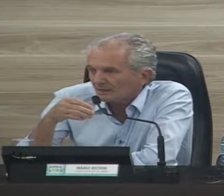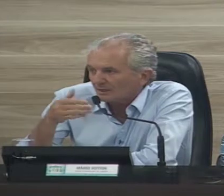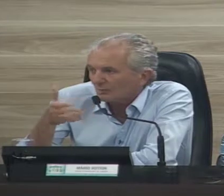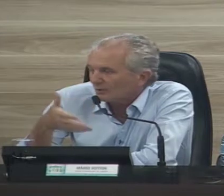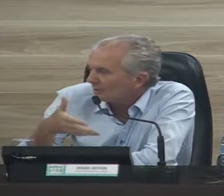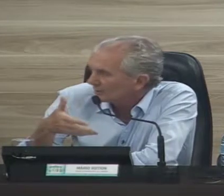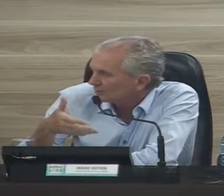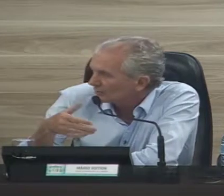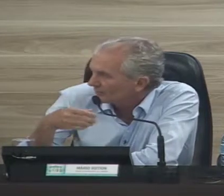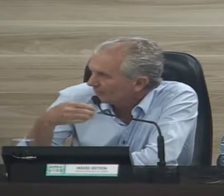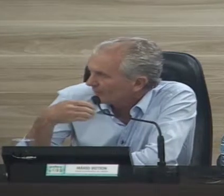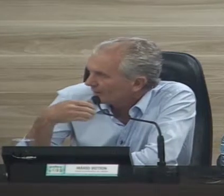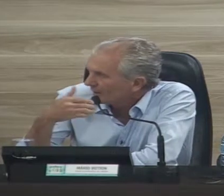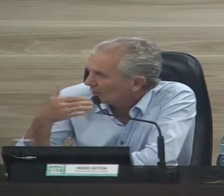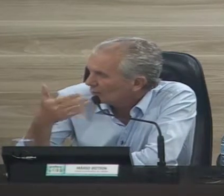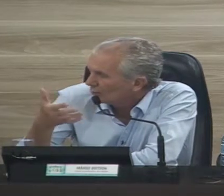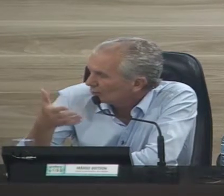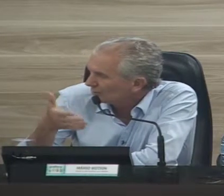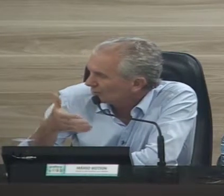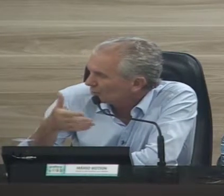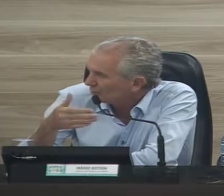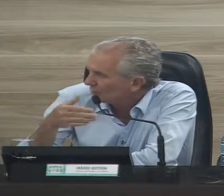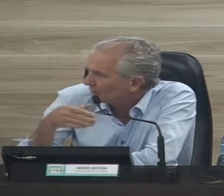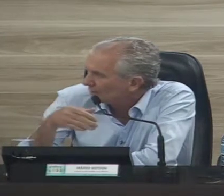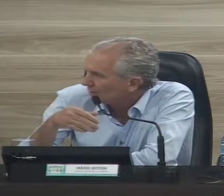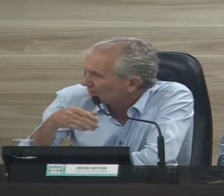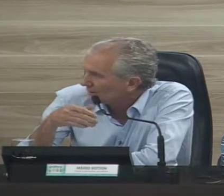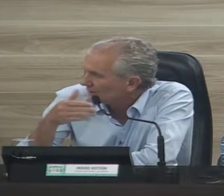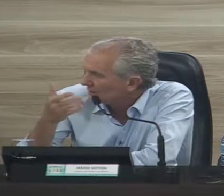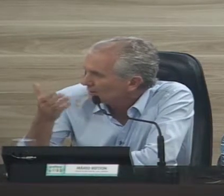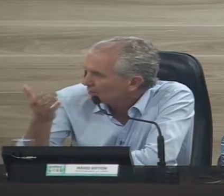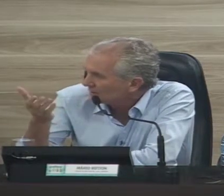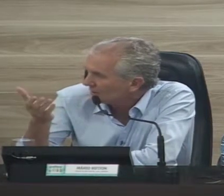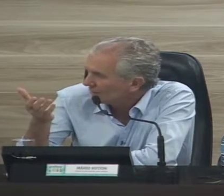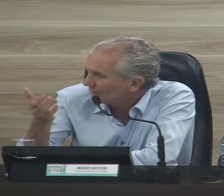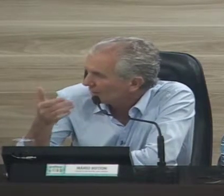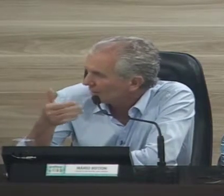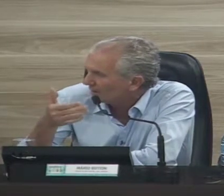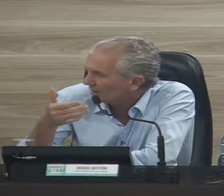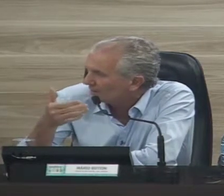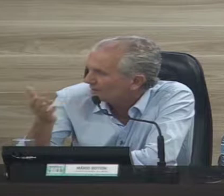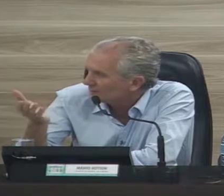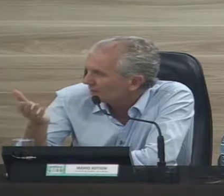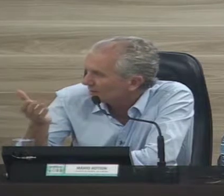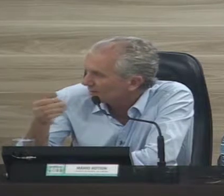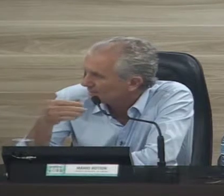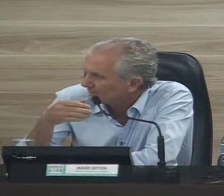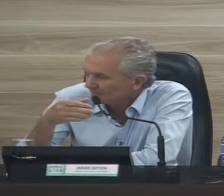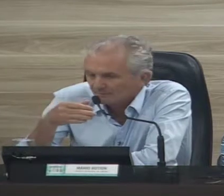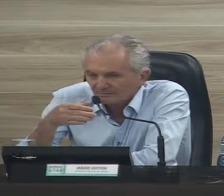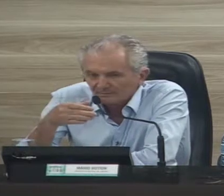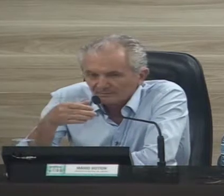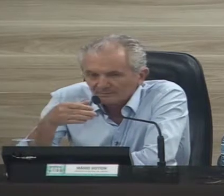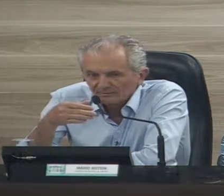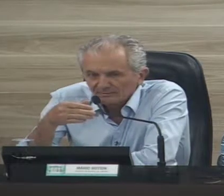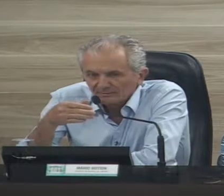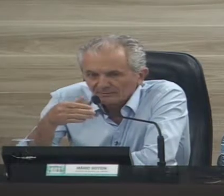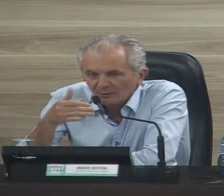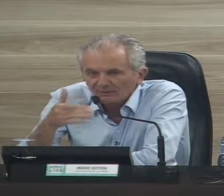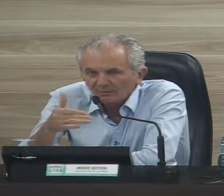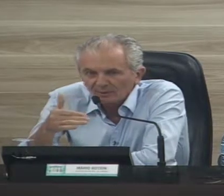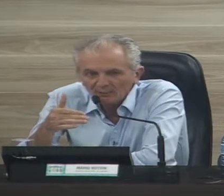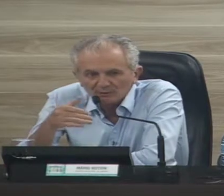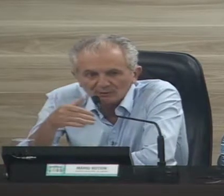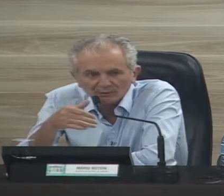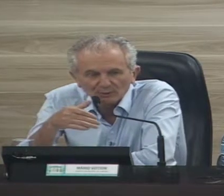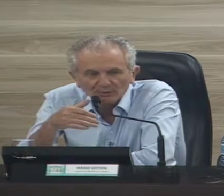elas acabam criando algum tipo de punição para quem desrespeita.